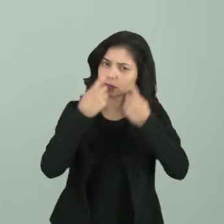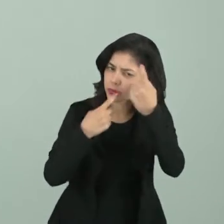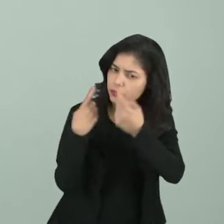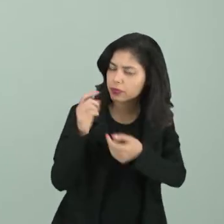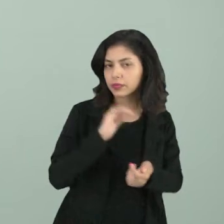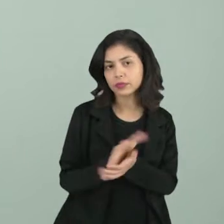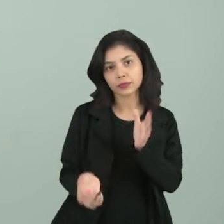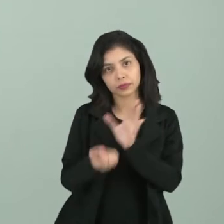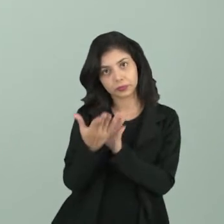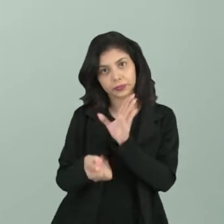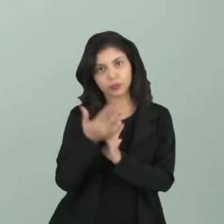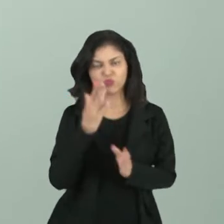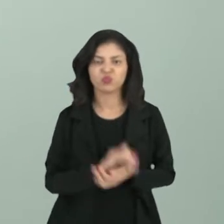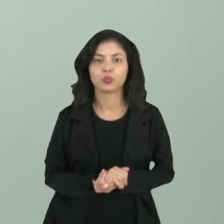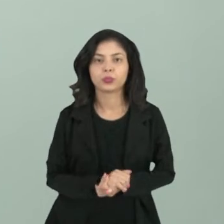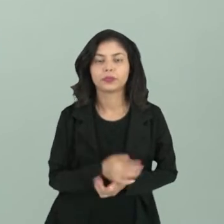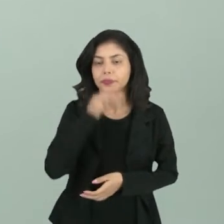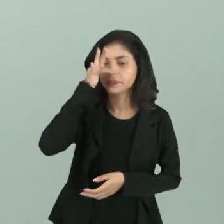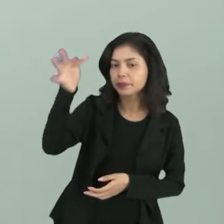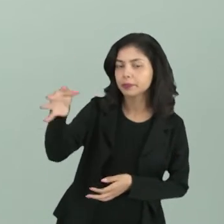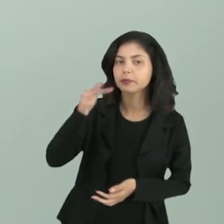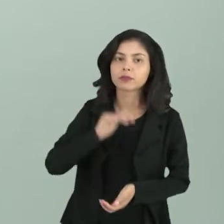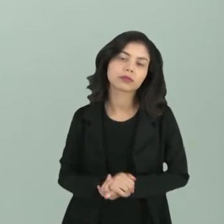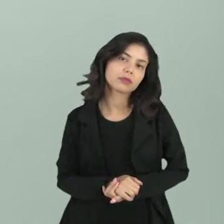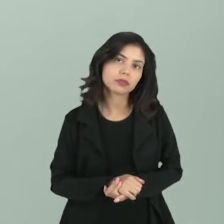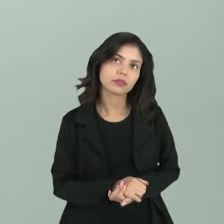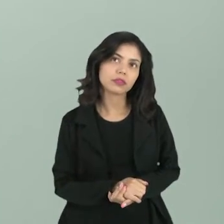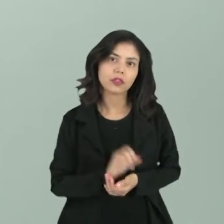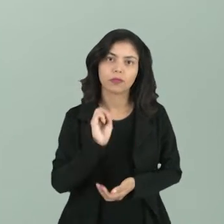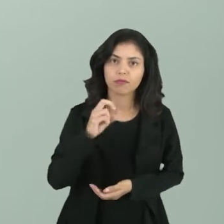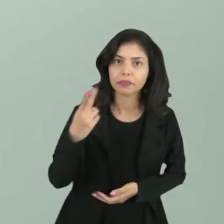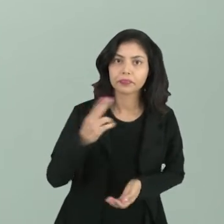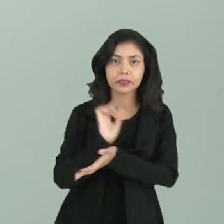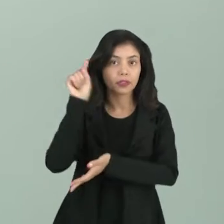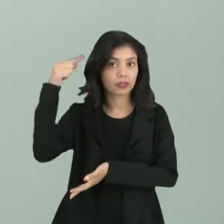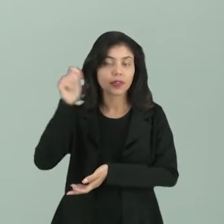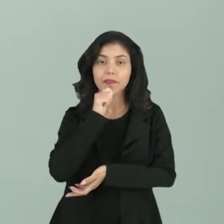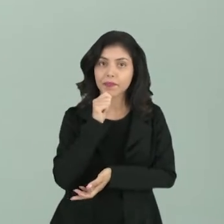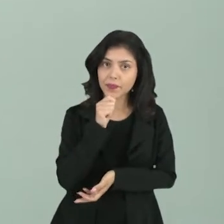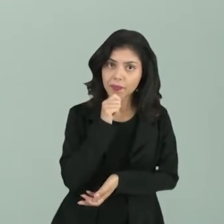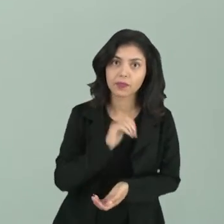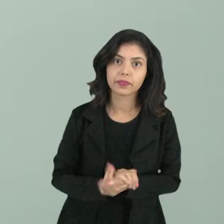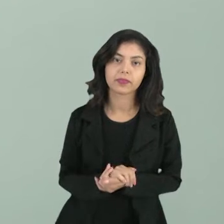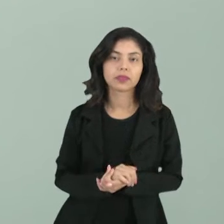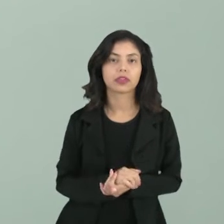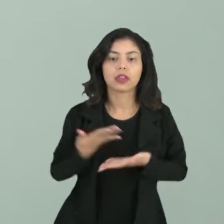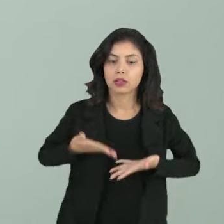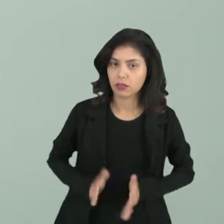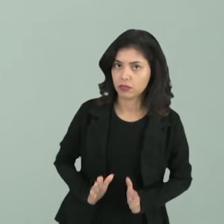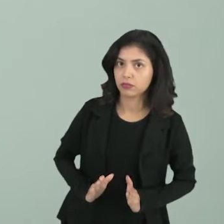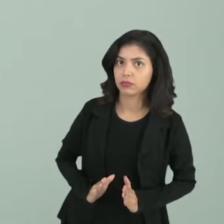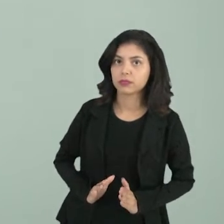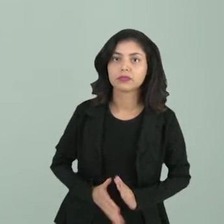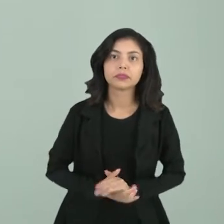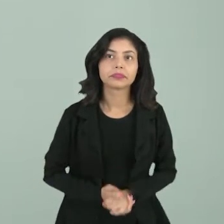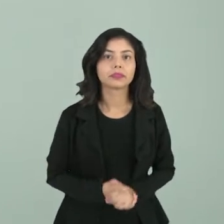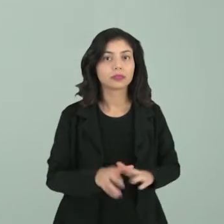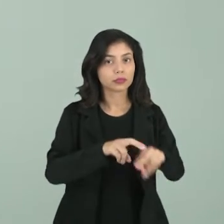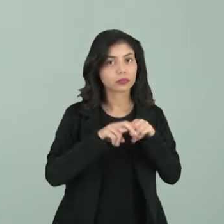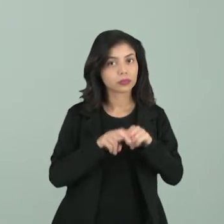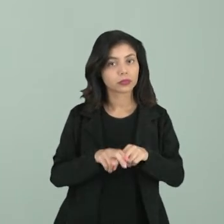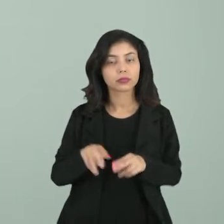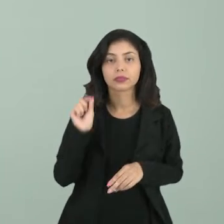o nosso pensamento, o nosso interesse, ele não pode se restringir somente a nós que estamos vivos,